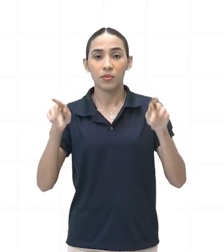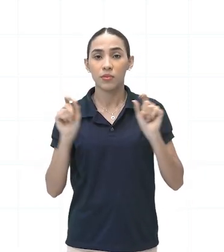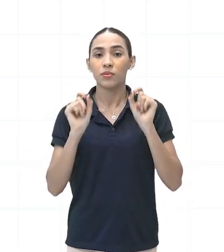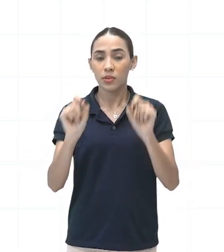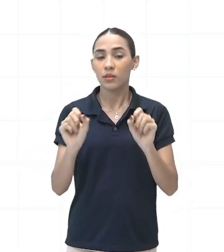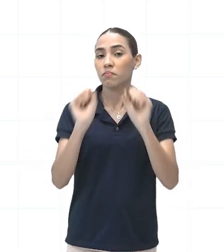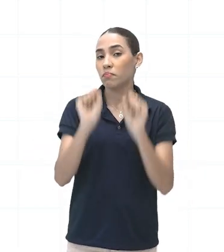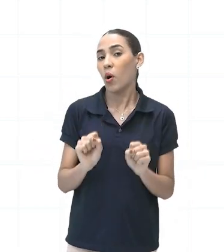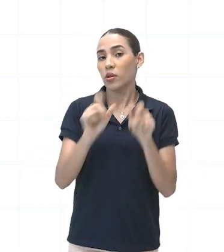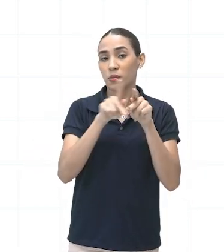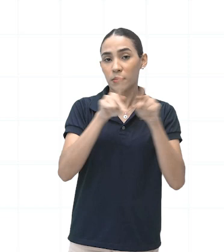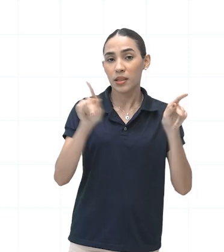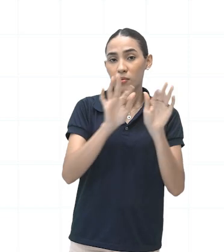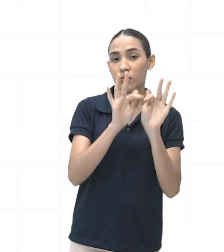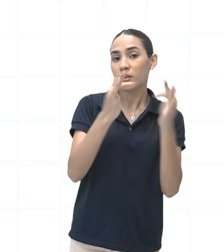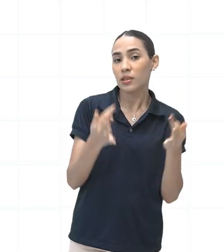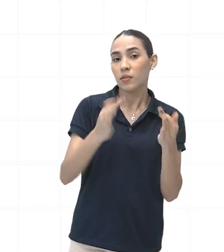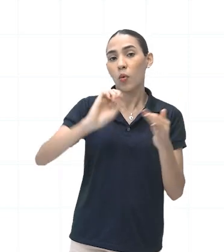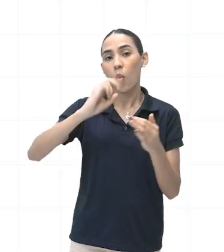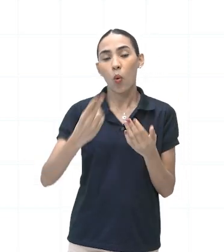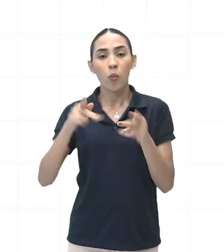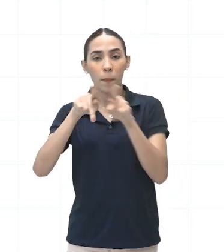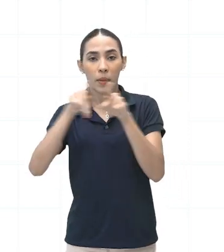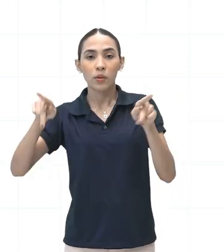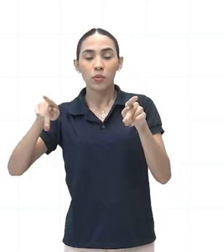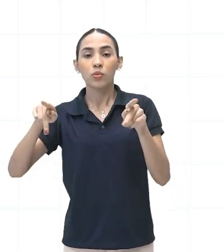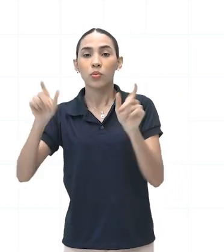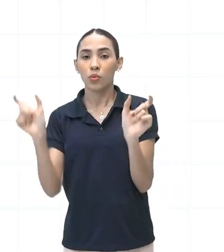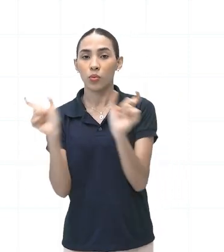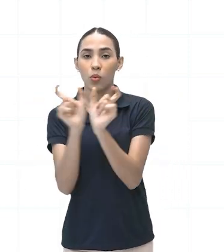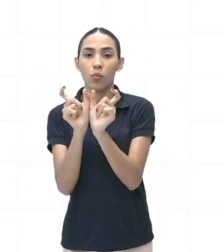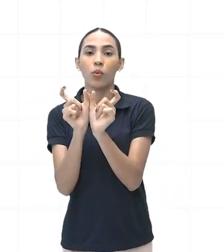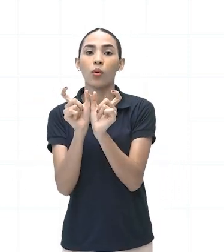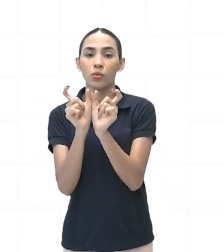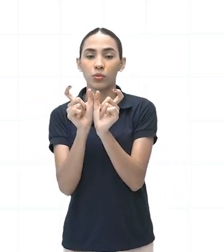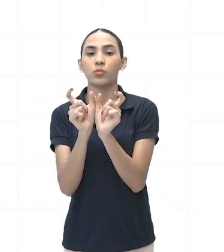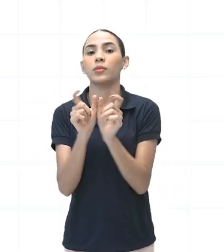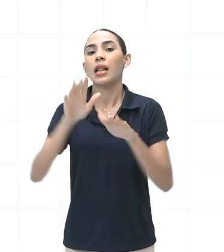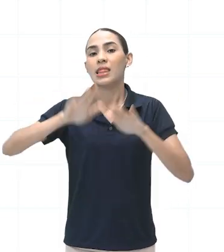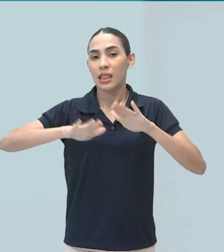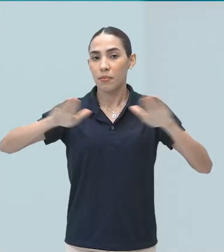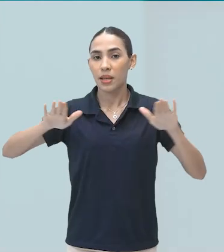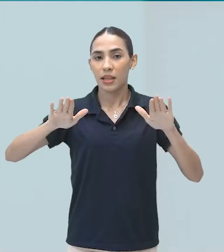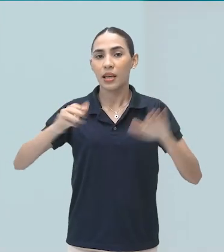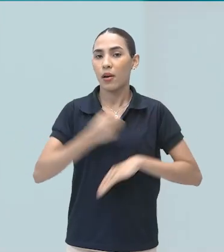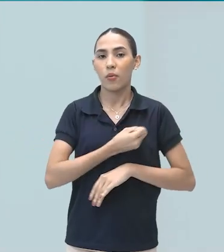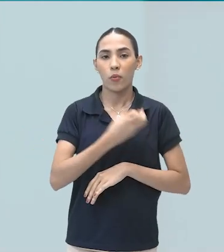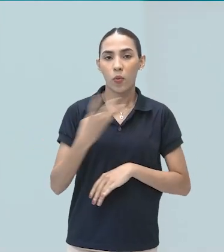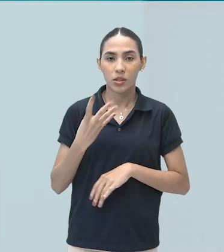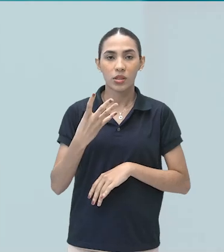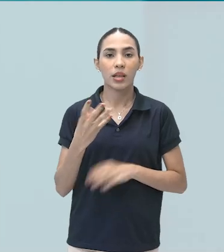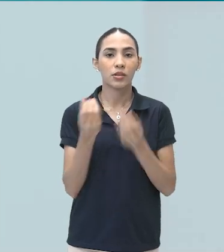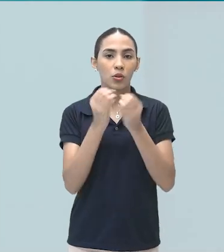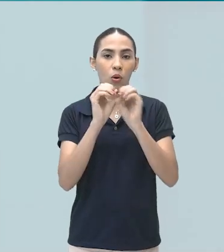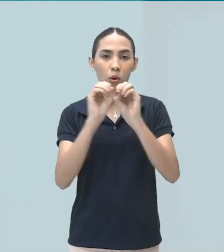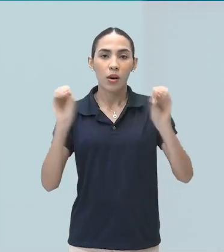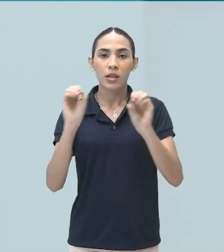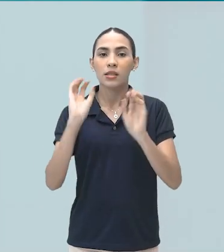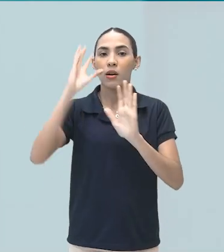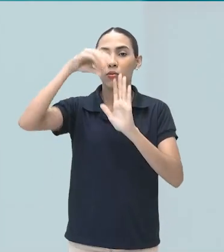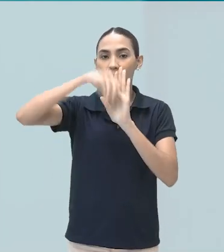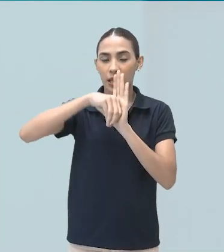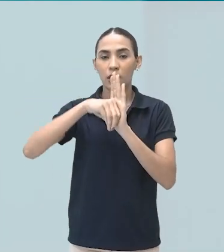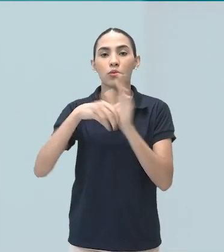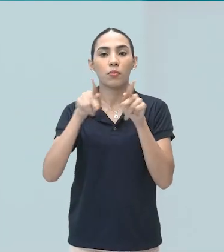ele pode ser um período simples ou um período composto a depender da quantidade de orações que